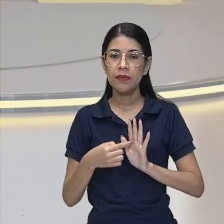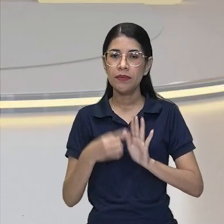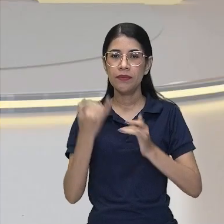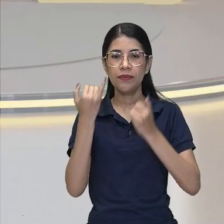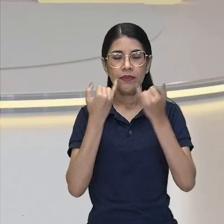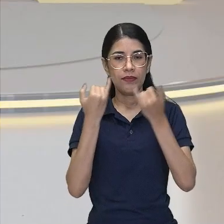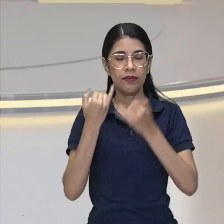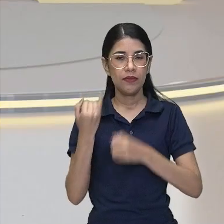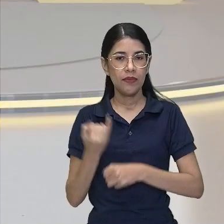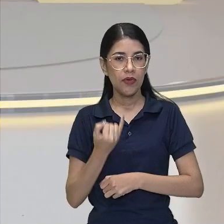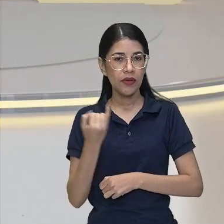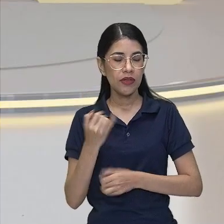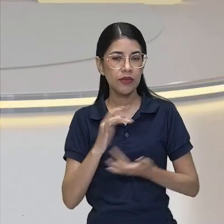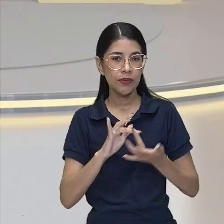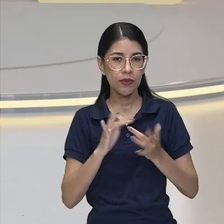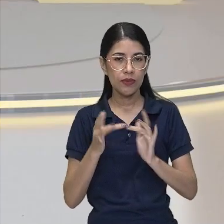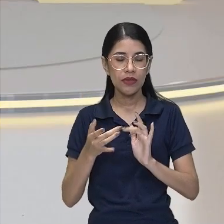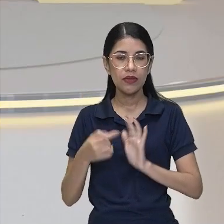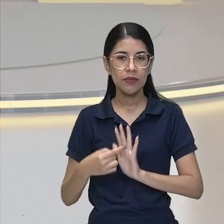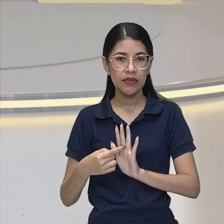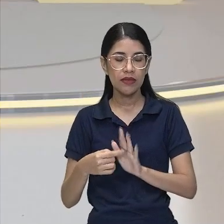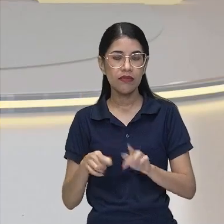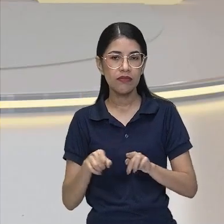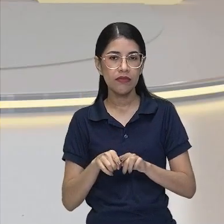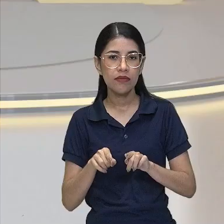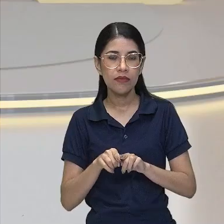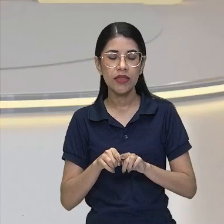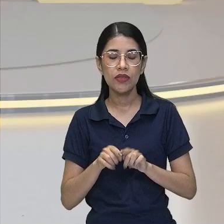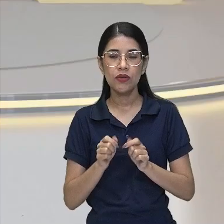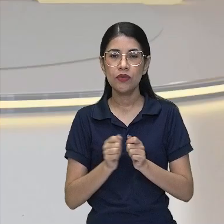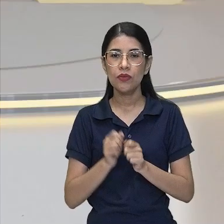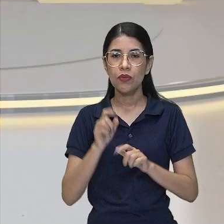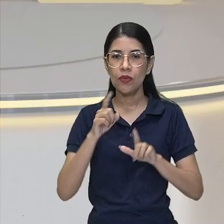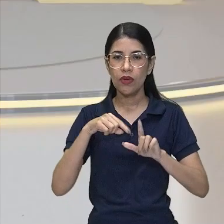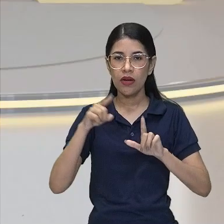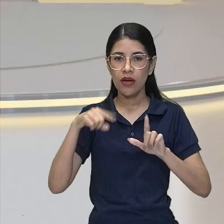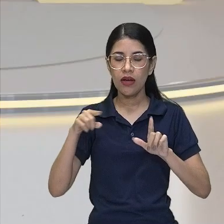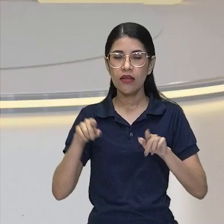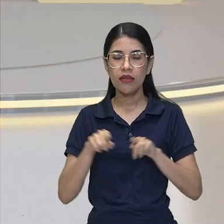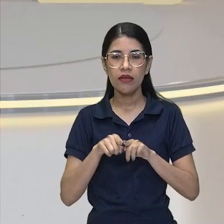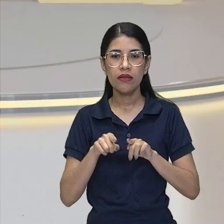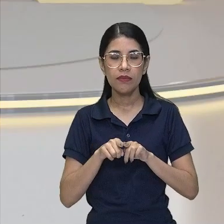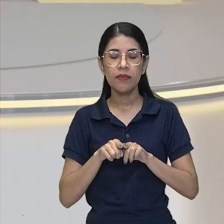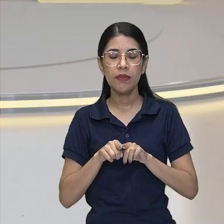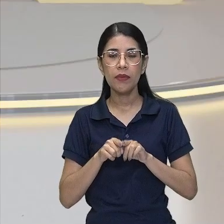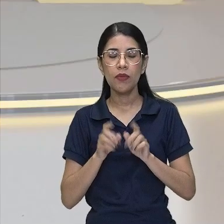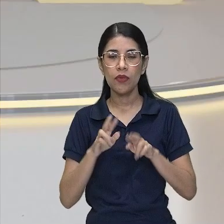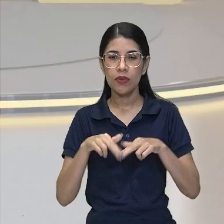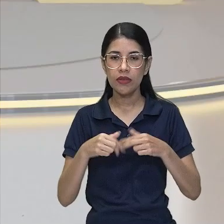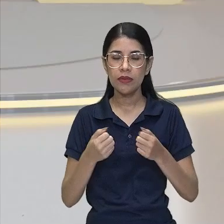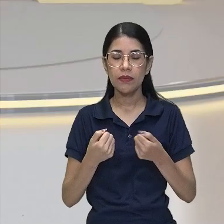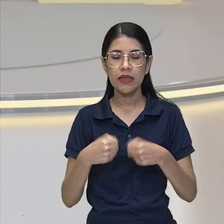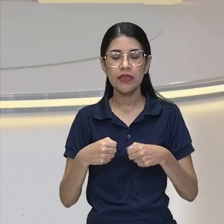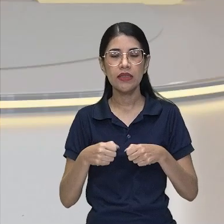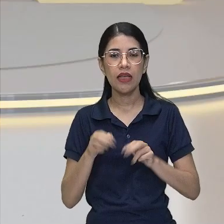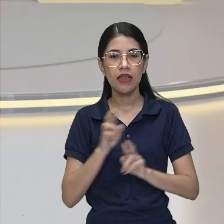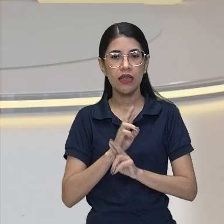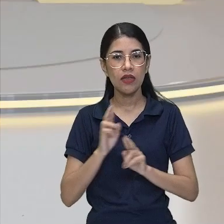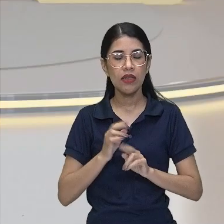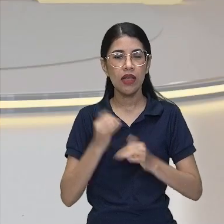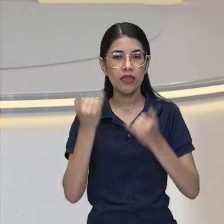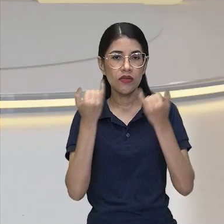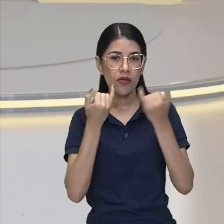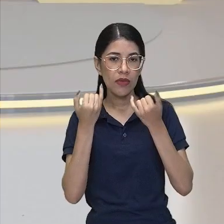importantes dentro desse contexto que foram apresentados aqui junto com alguns gráficos, né? É sempre importante a gente relacionar os dados com os